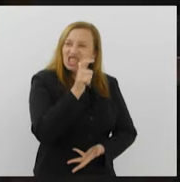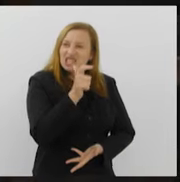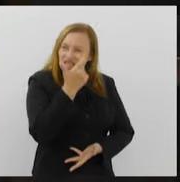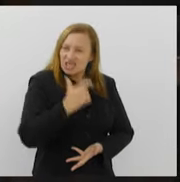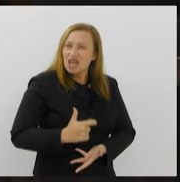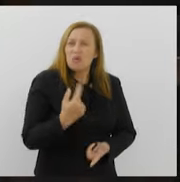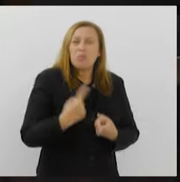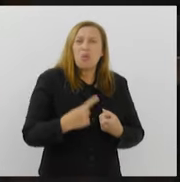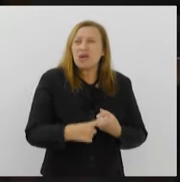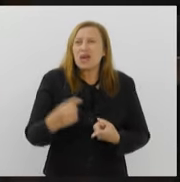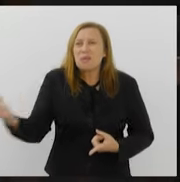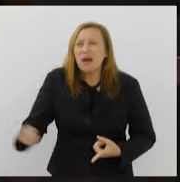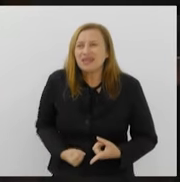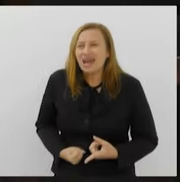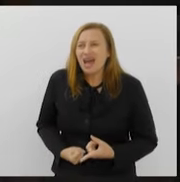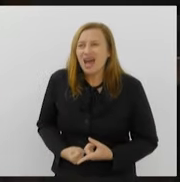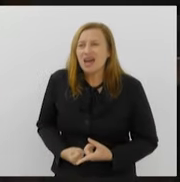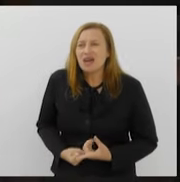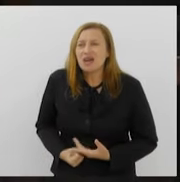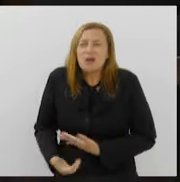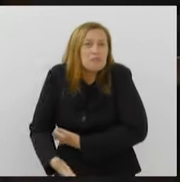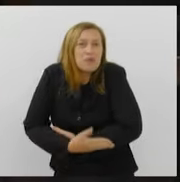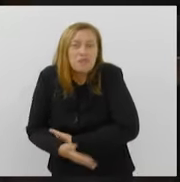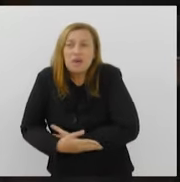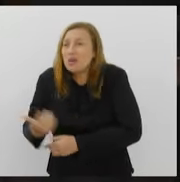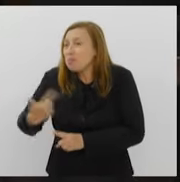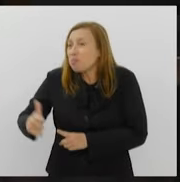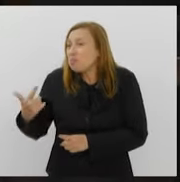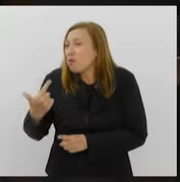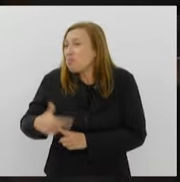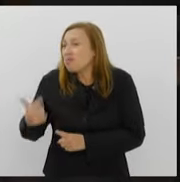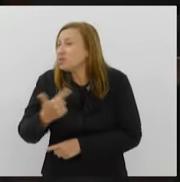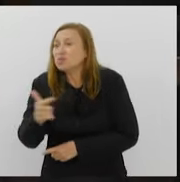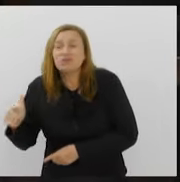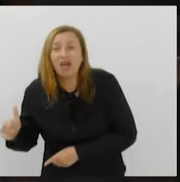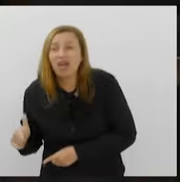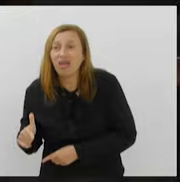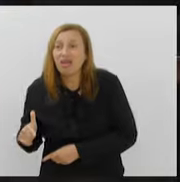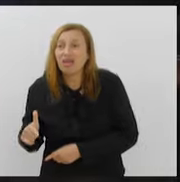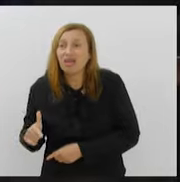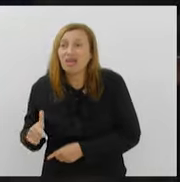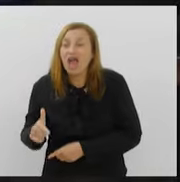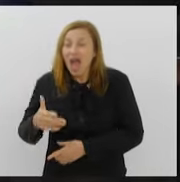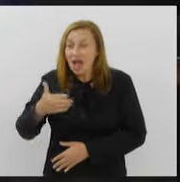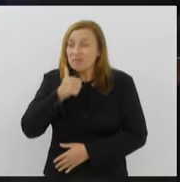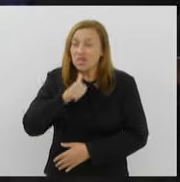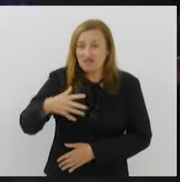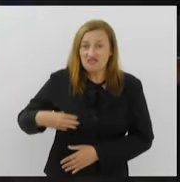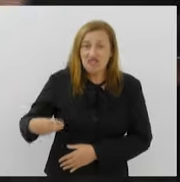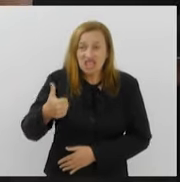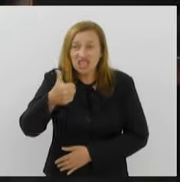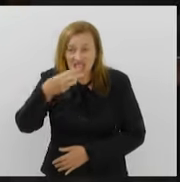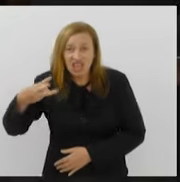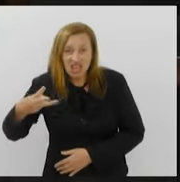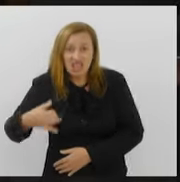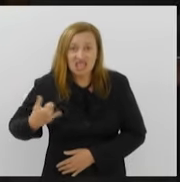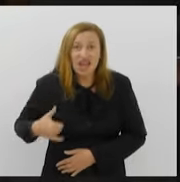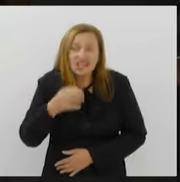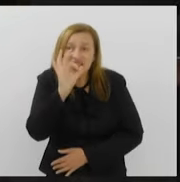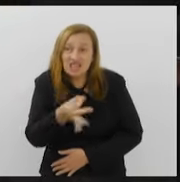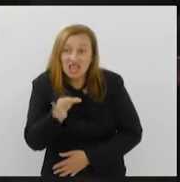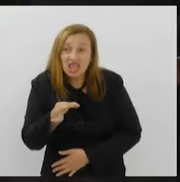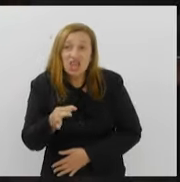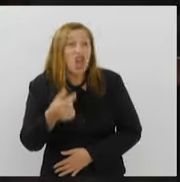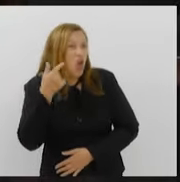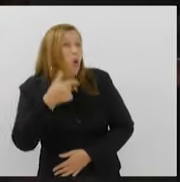isso? E ela está certa. A minha filha de 13 anos está certa. Ela, e aí me desculpa, eu vi o